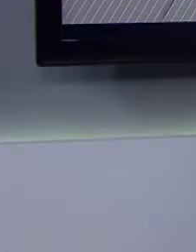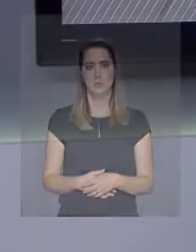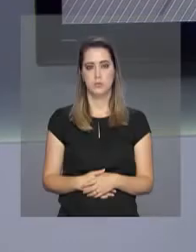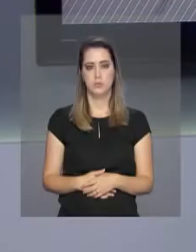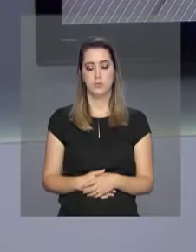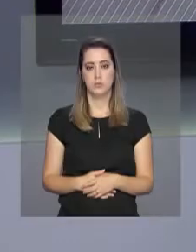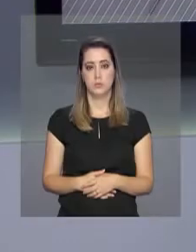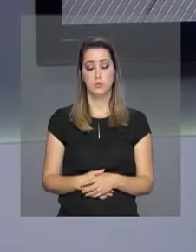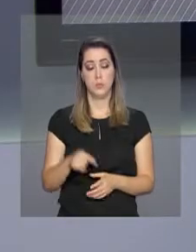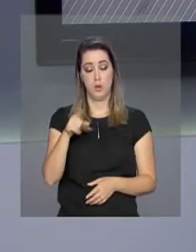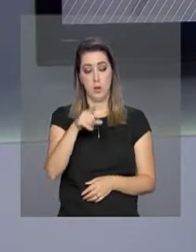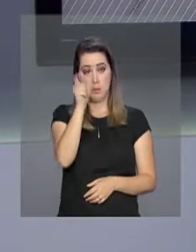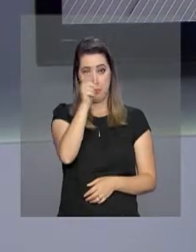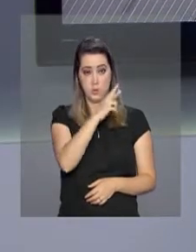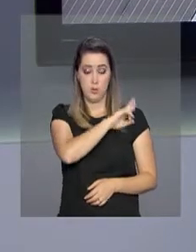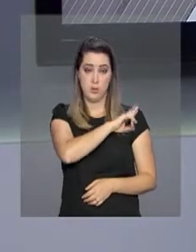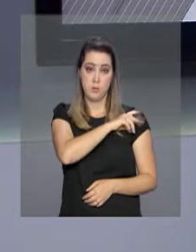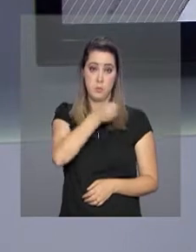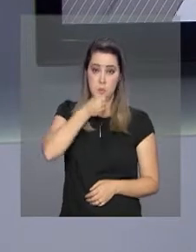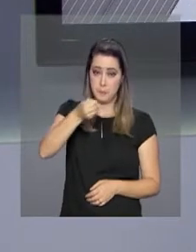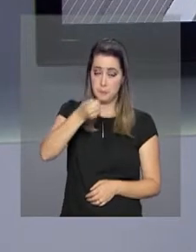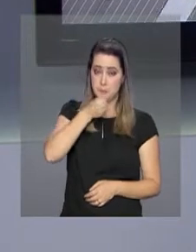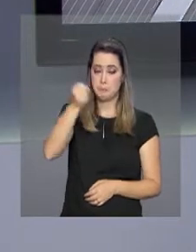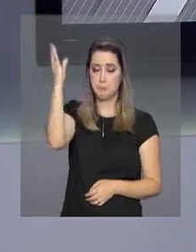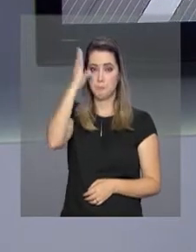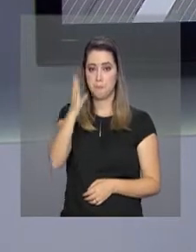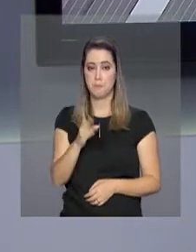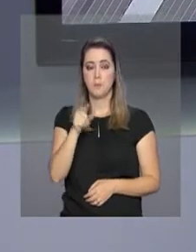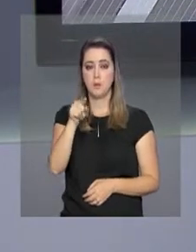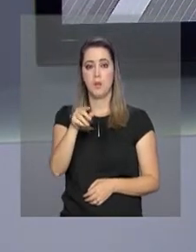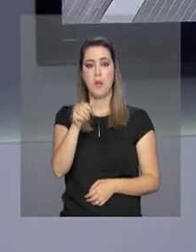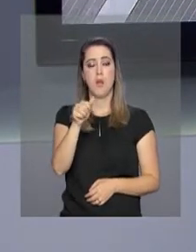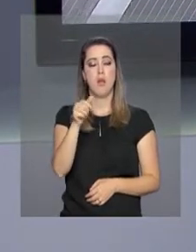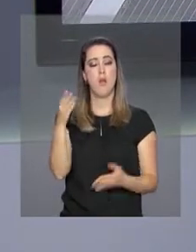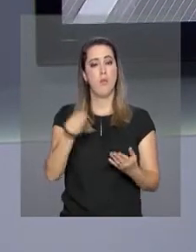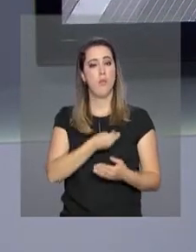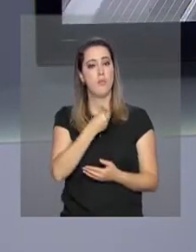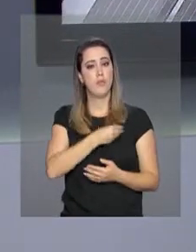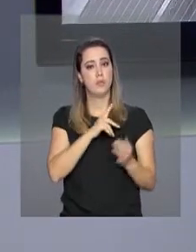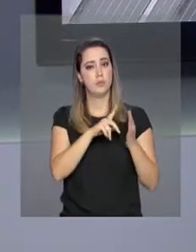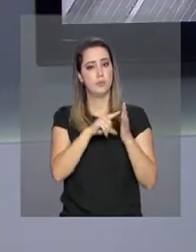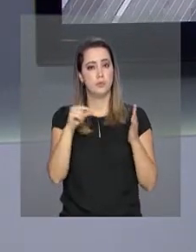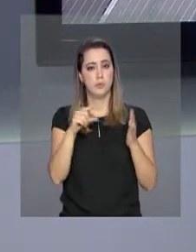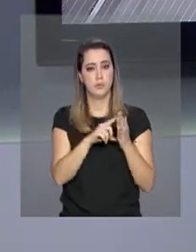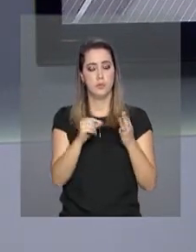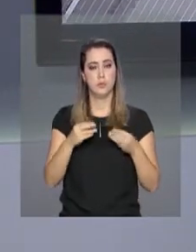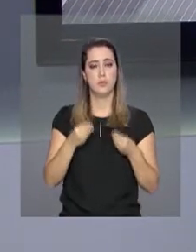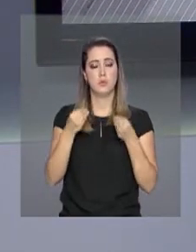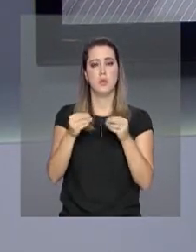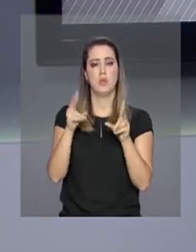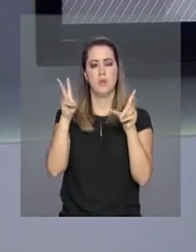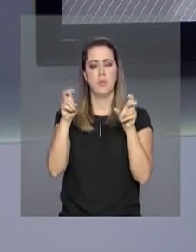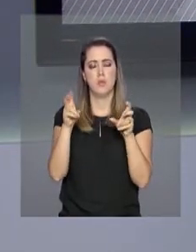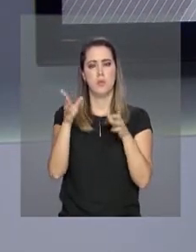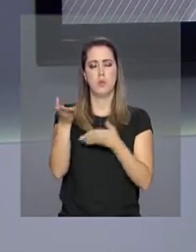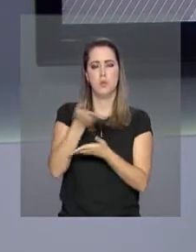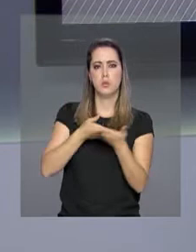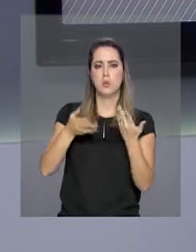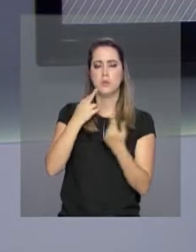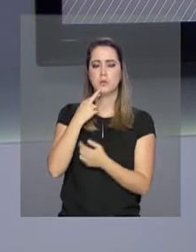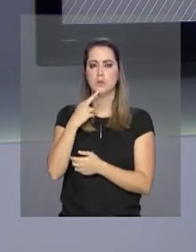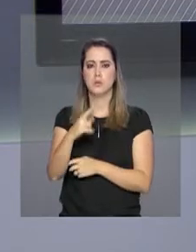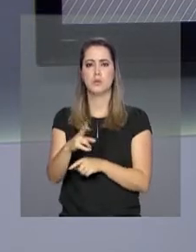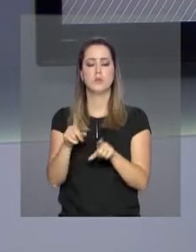este foi o porta voz da presidência da república alexandre de paula ao vivo do palácio do planalto tratando da avaliação de